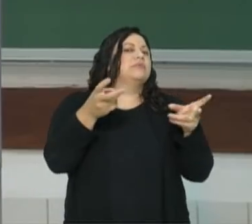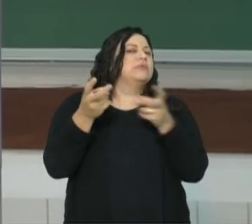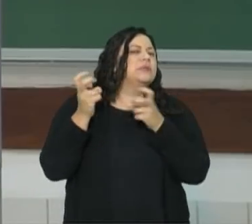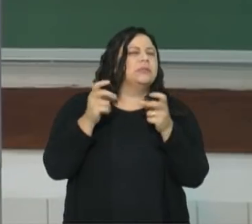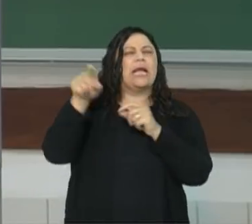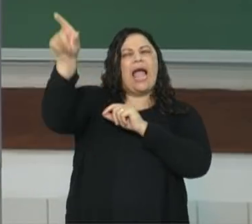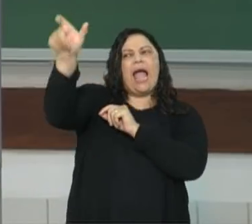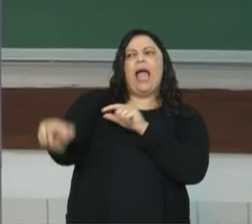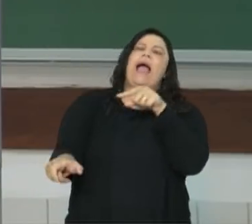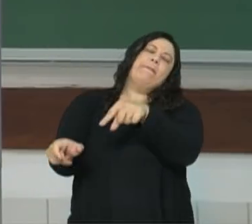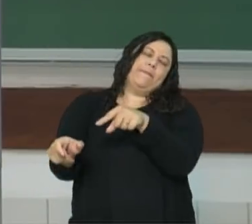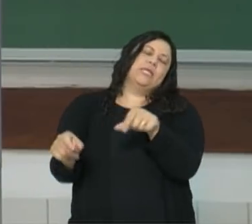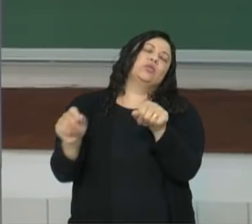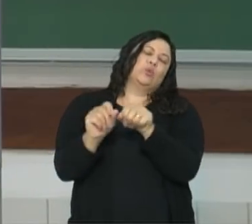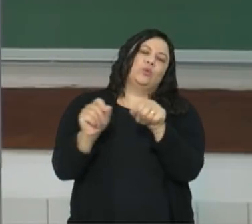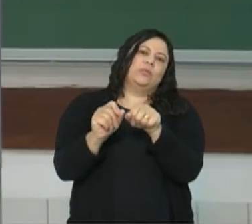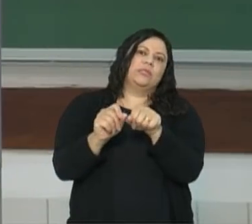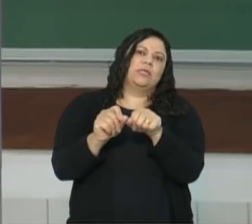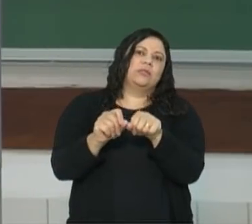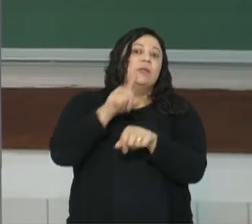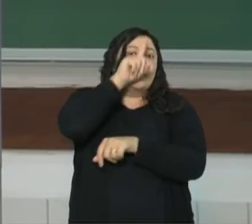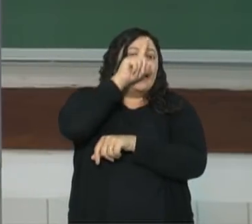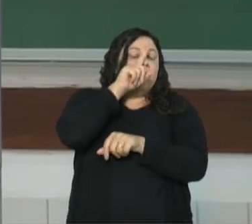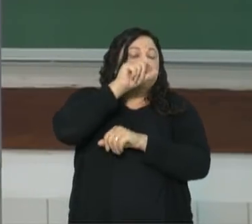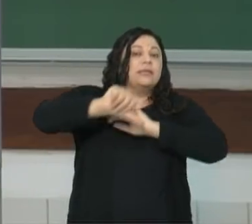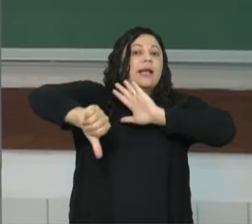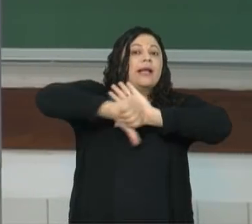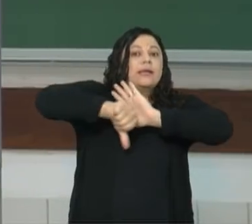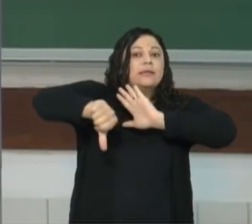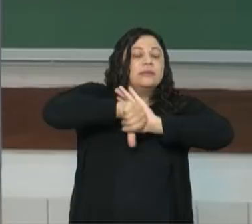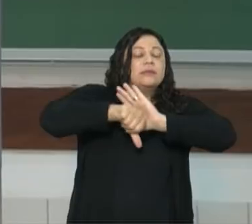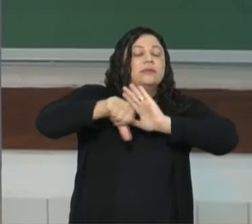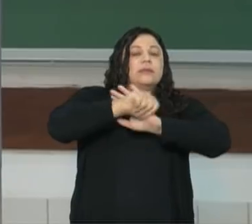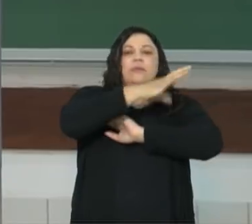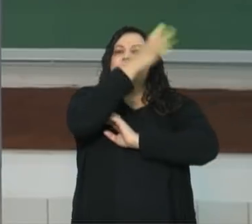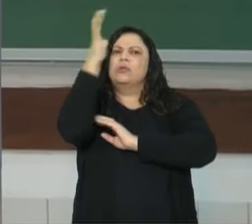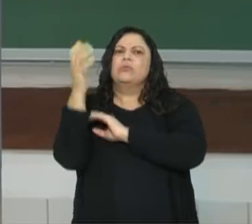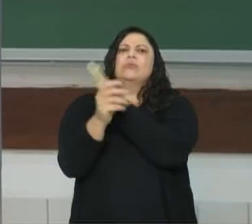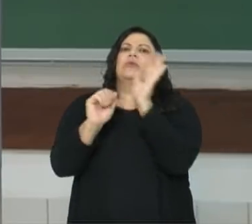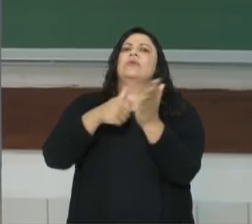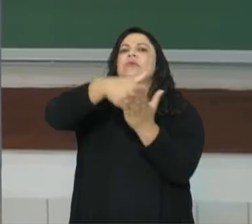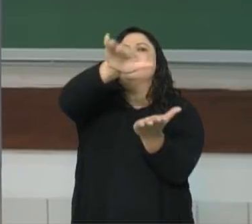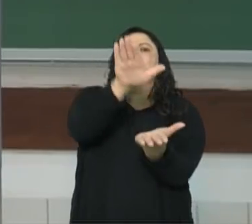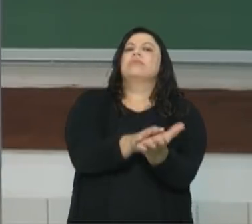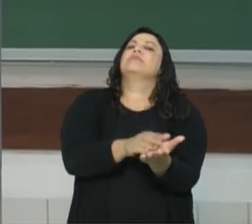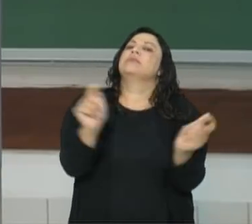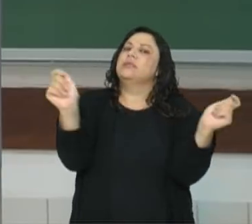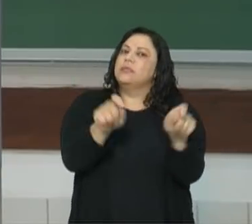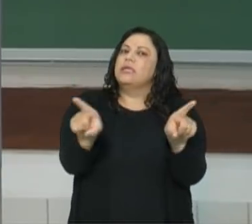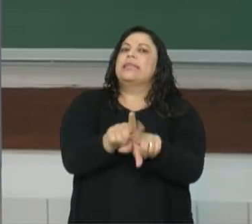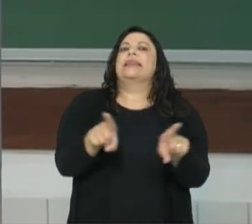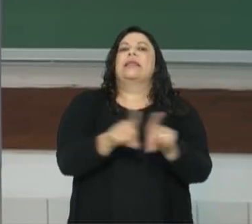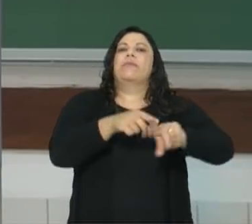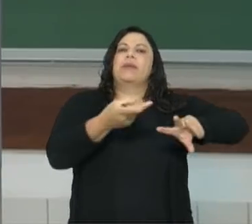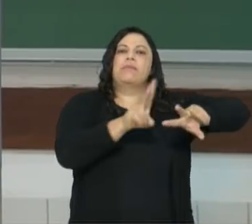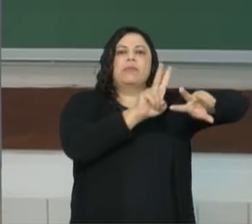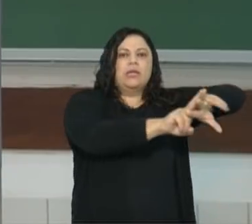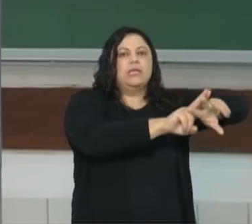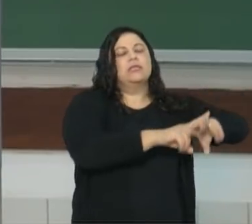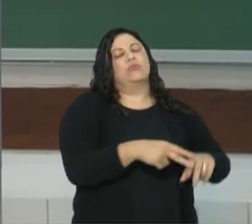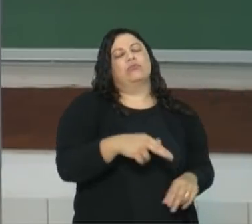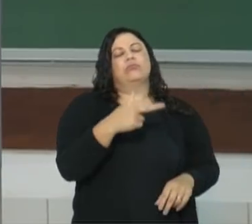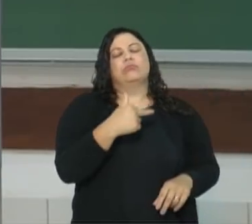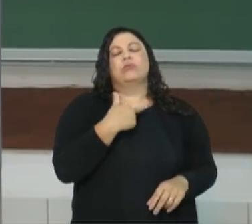Isso, inclusive, é tido como crime ambiental no nosso estado. As multas são altíssimas e prevê até prisão. Não se deve levar